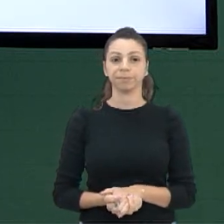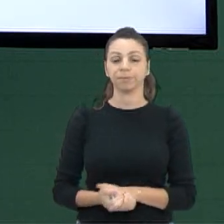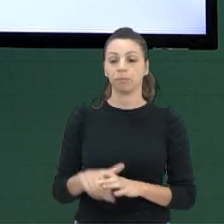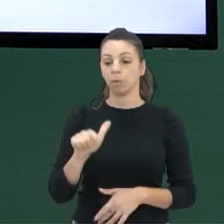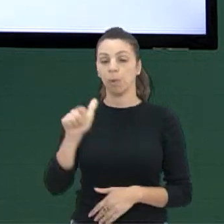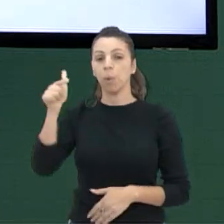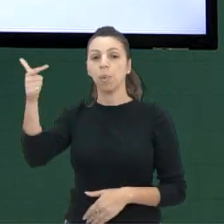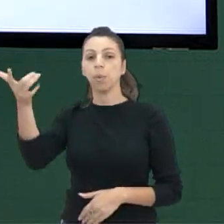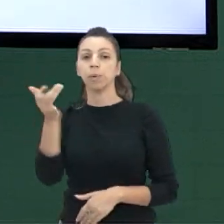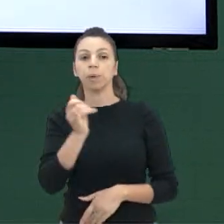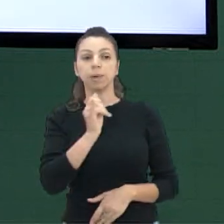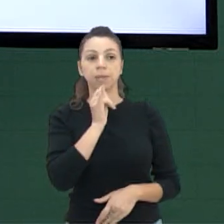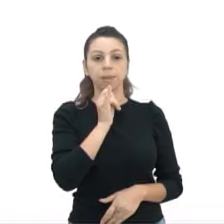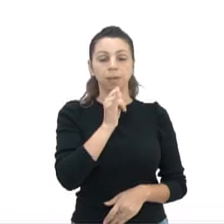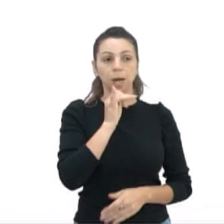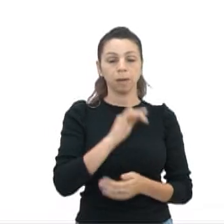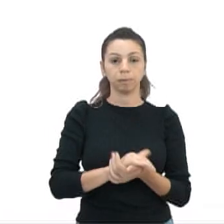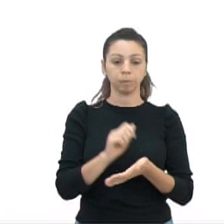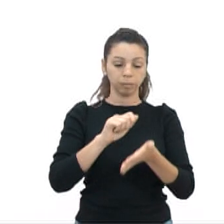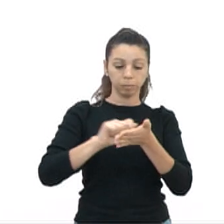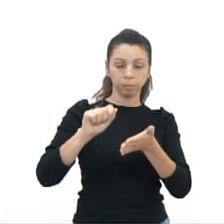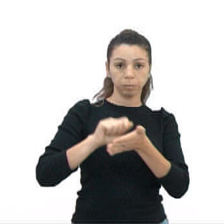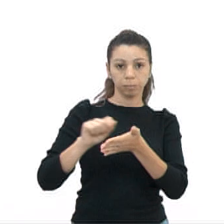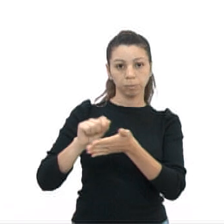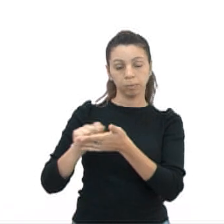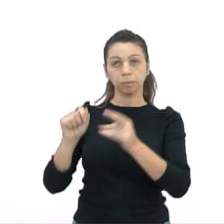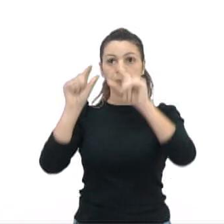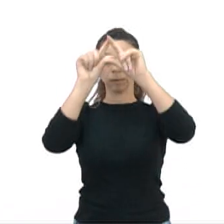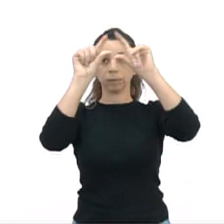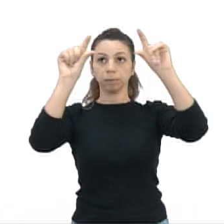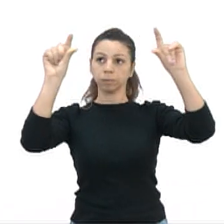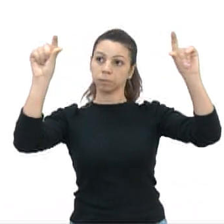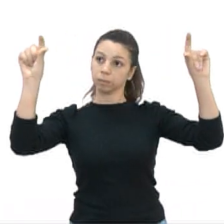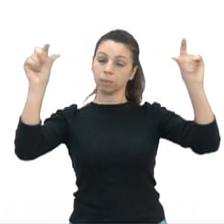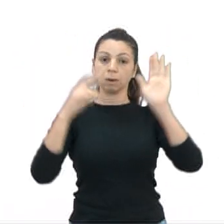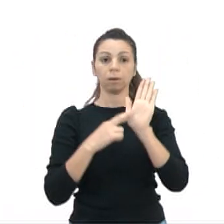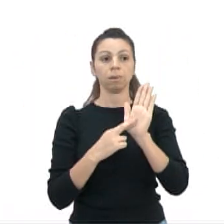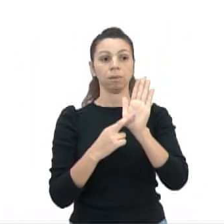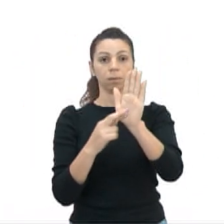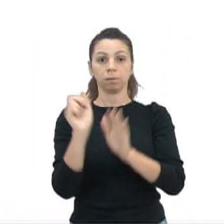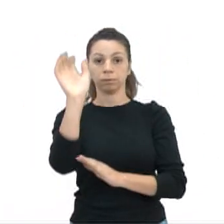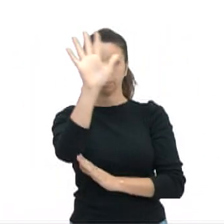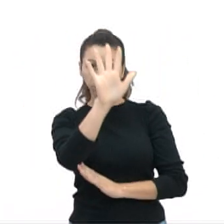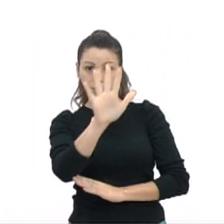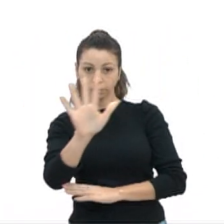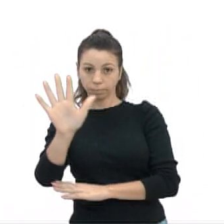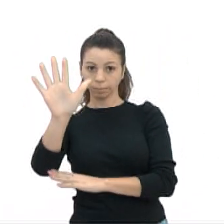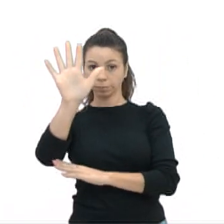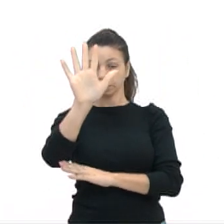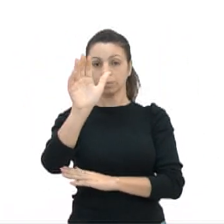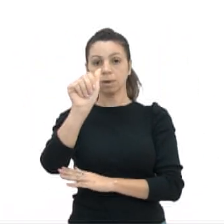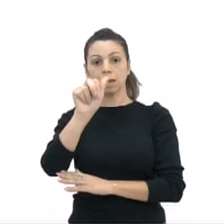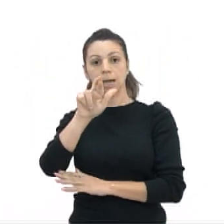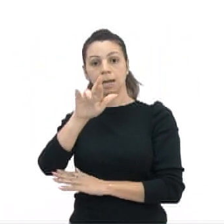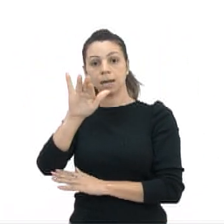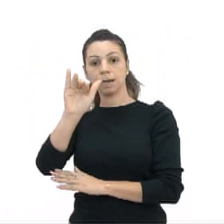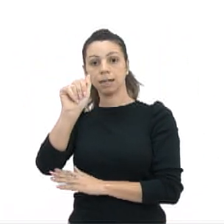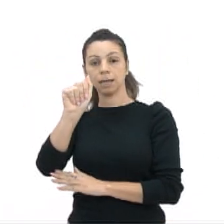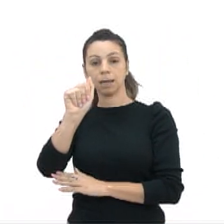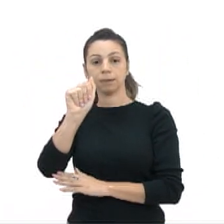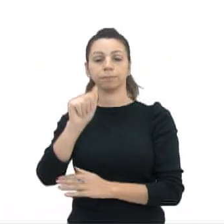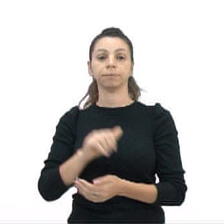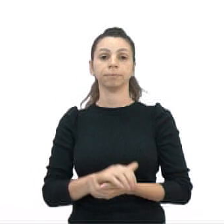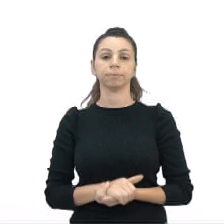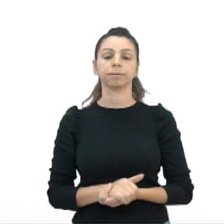Outro exemplo. Escreva a expressão algébrica que representa a área da figura a seguir. Então, veja, aqui nós estamos